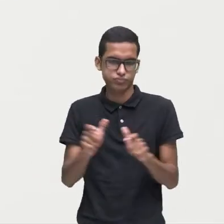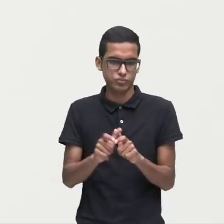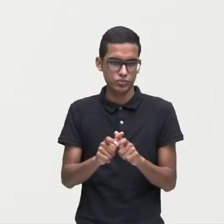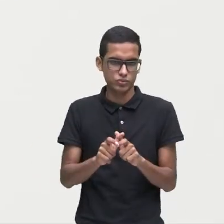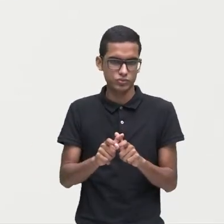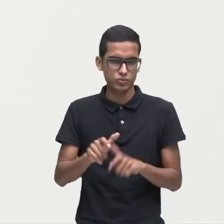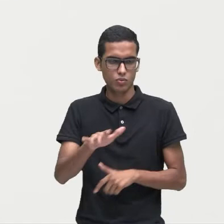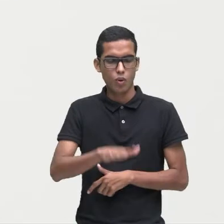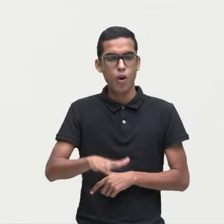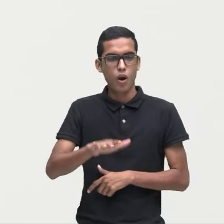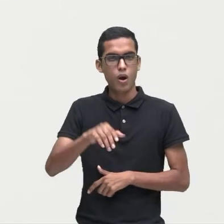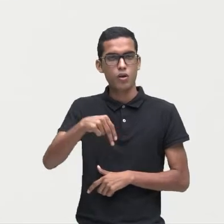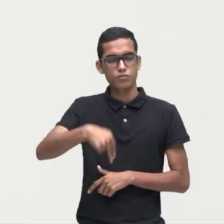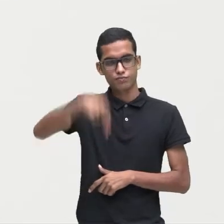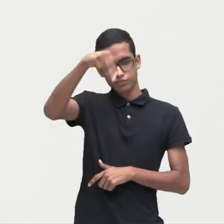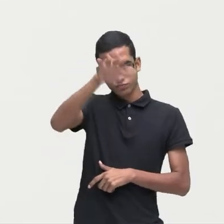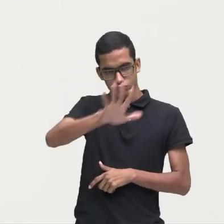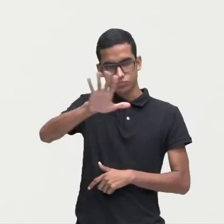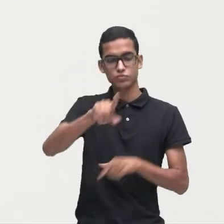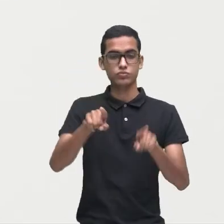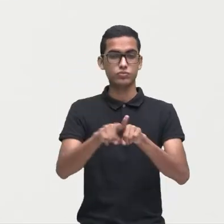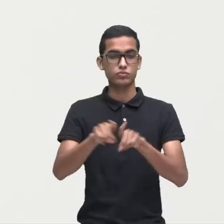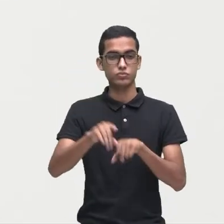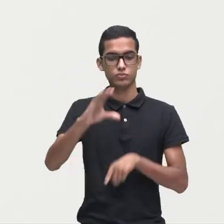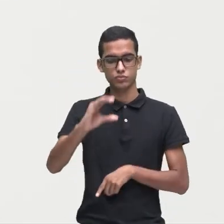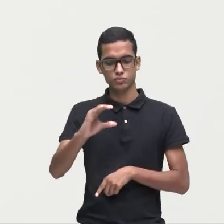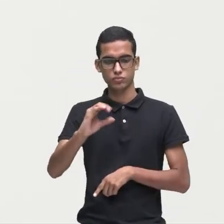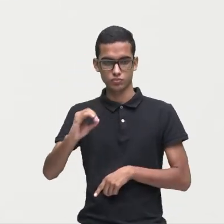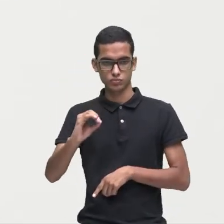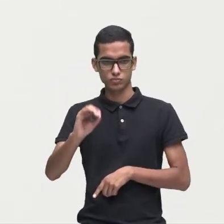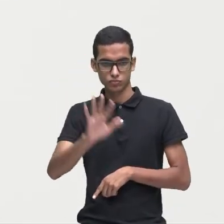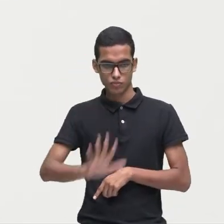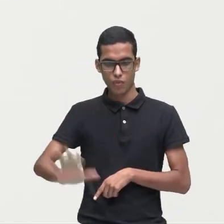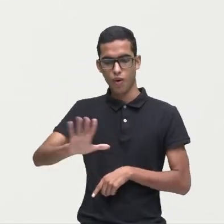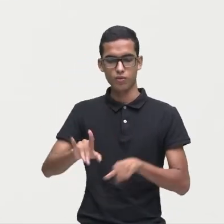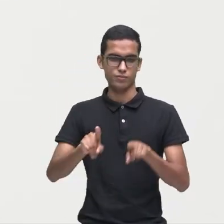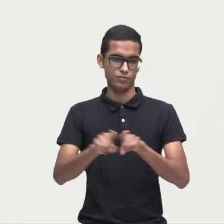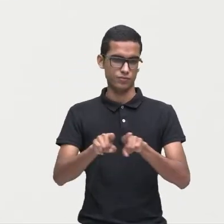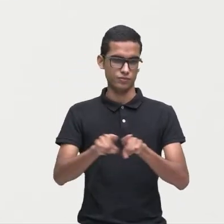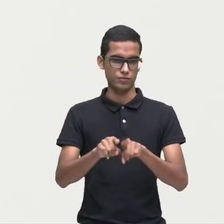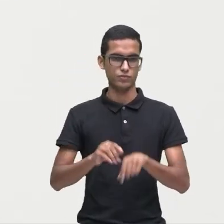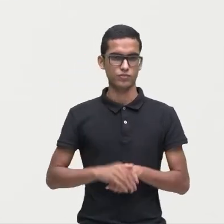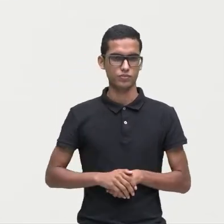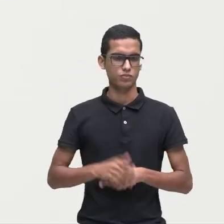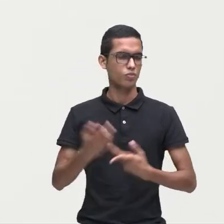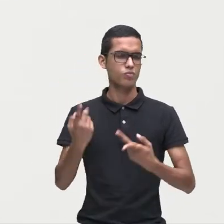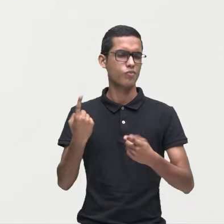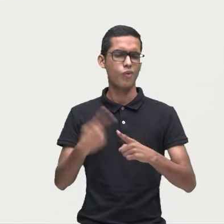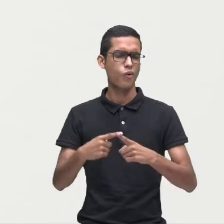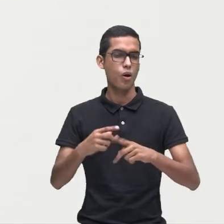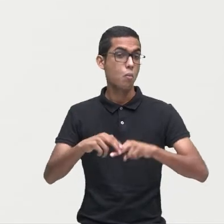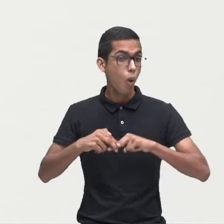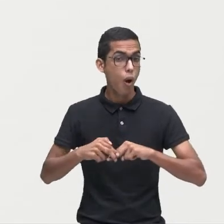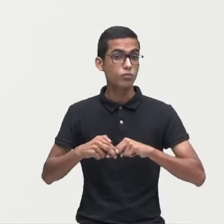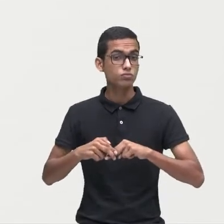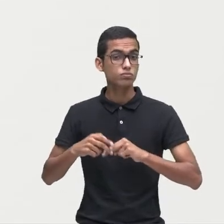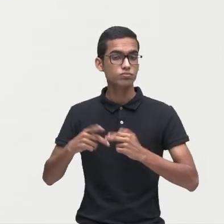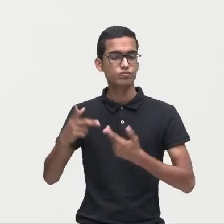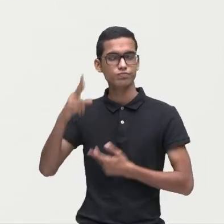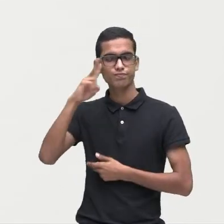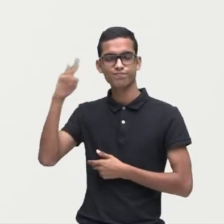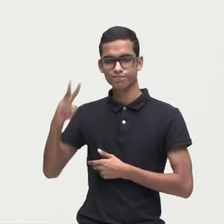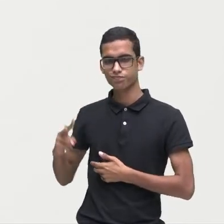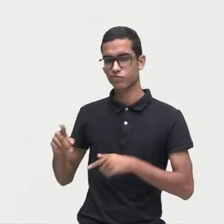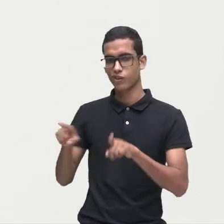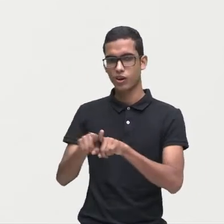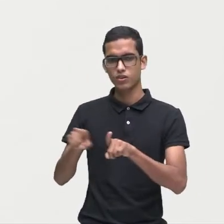aqui, parte da região norte e o centro-oeste. Os motivos, fatores históricos, econômicos e naturais.